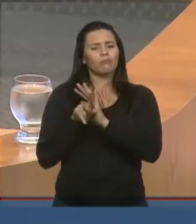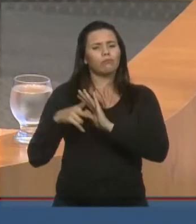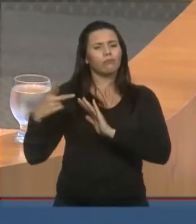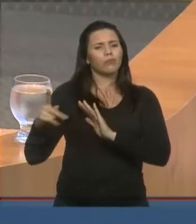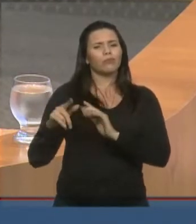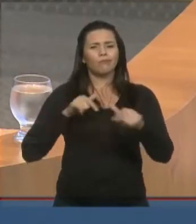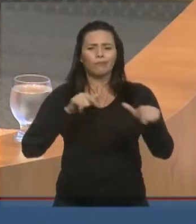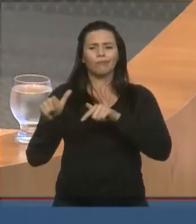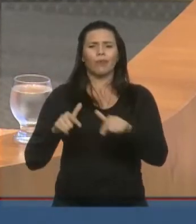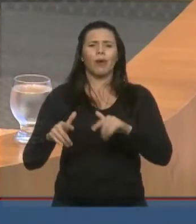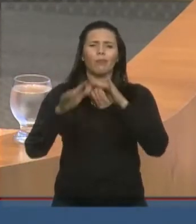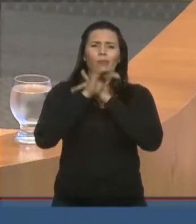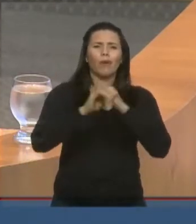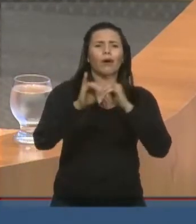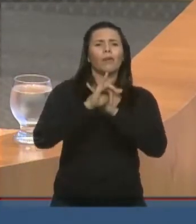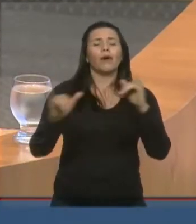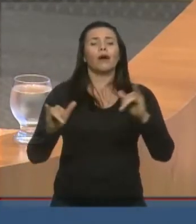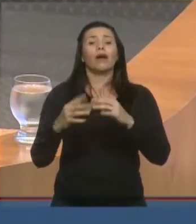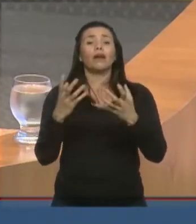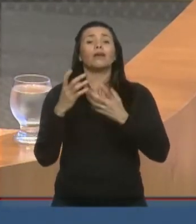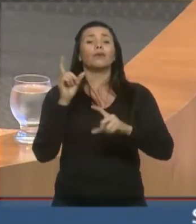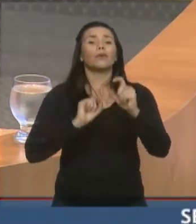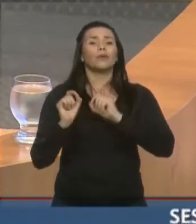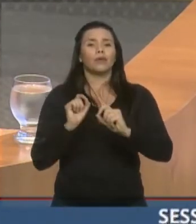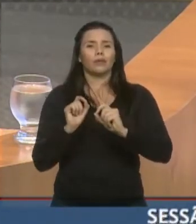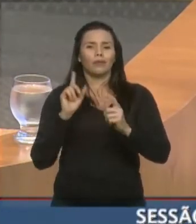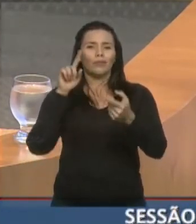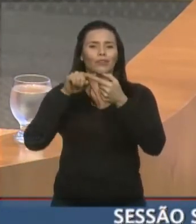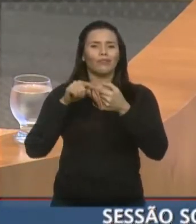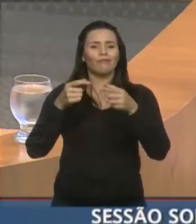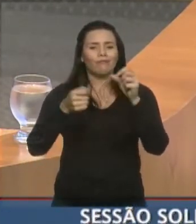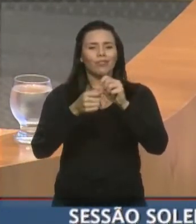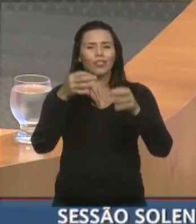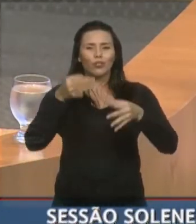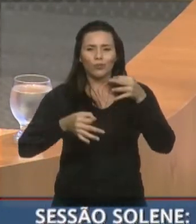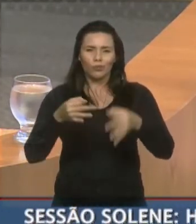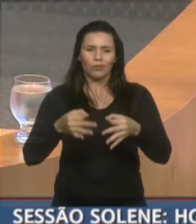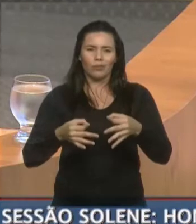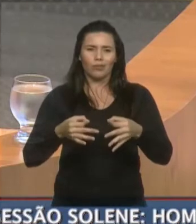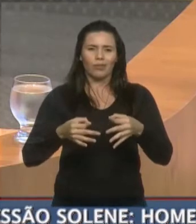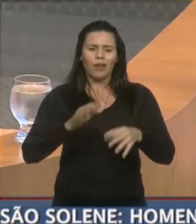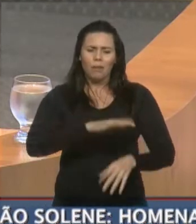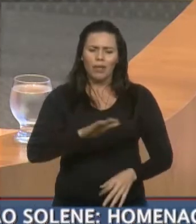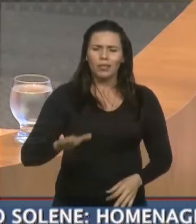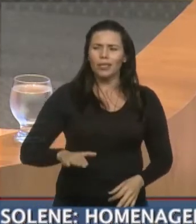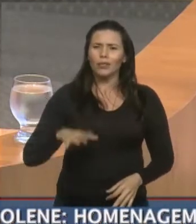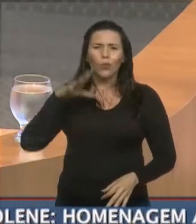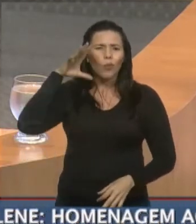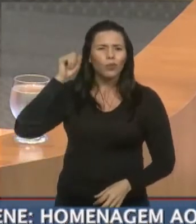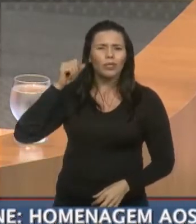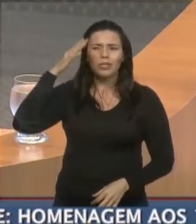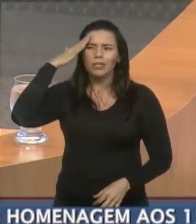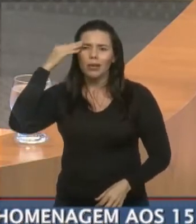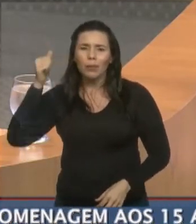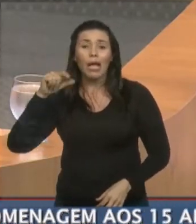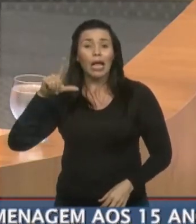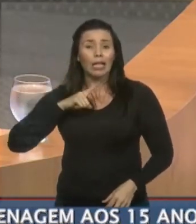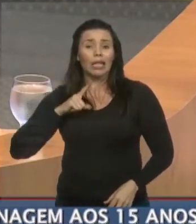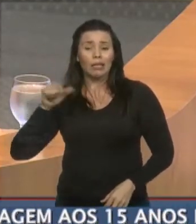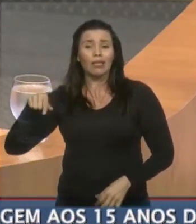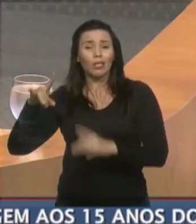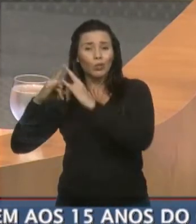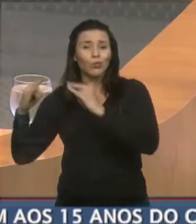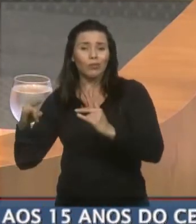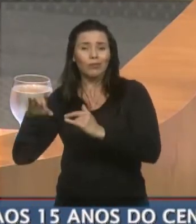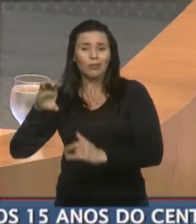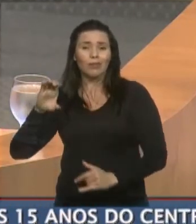alcançar e fazer-se justiça à última menor vítima de violência no último rincão do Estado. Às vezes, esse